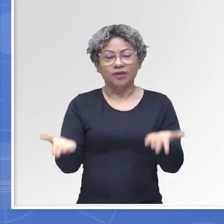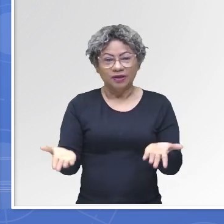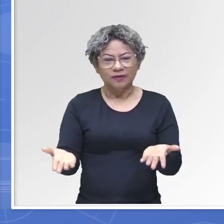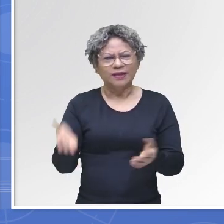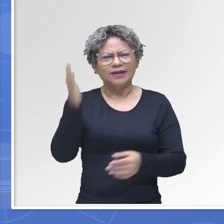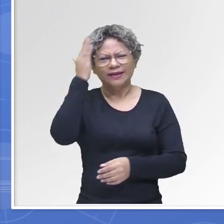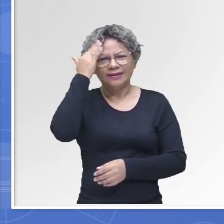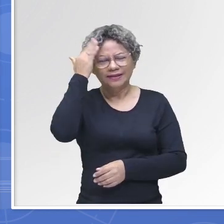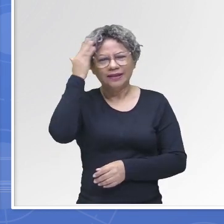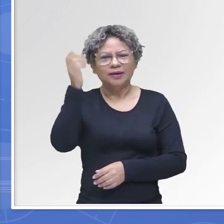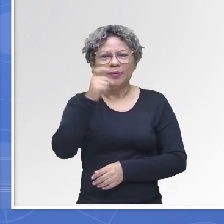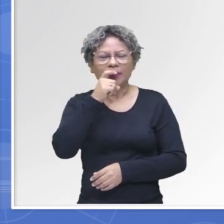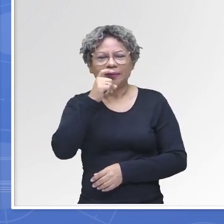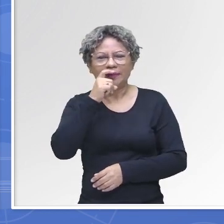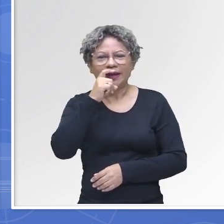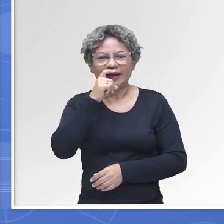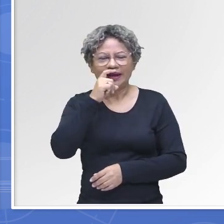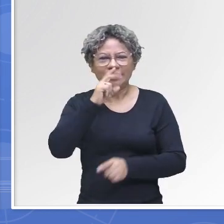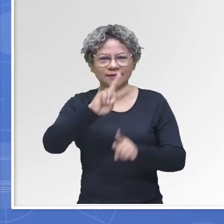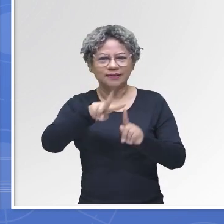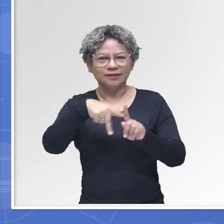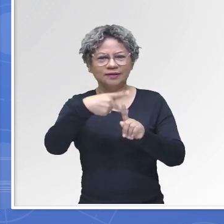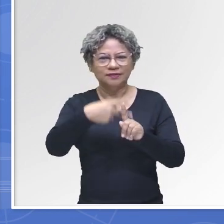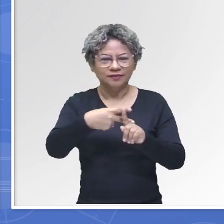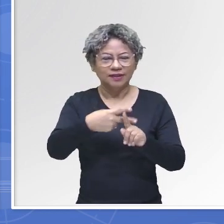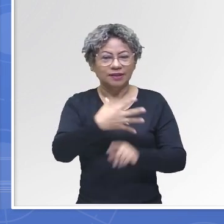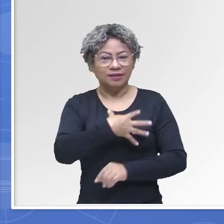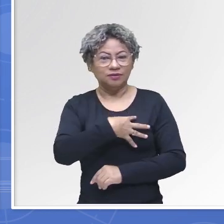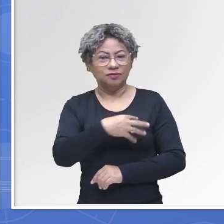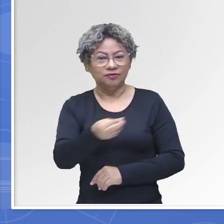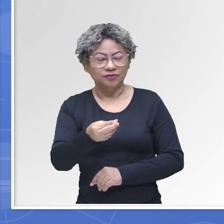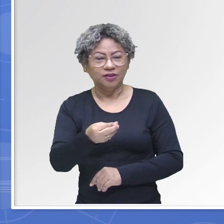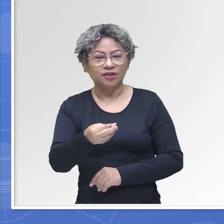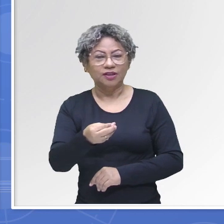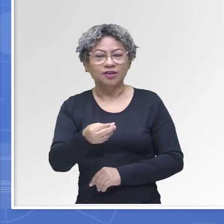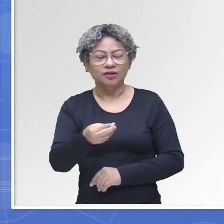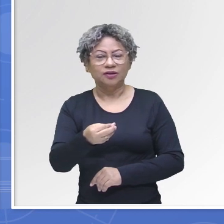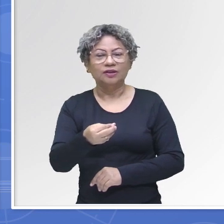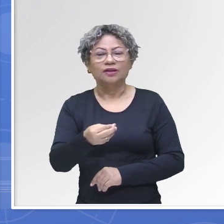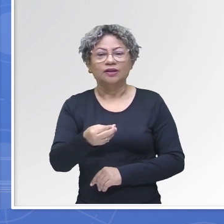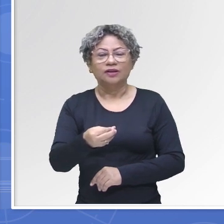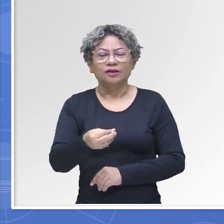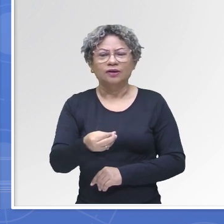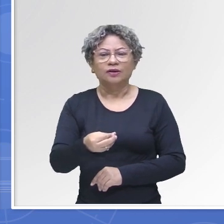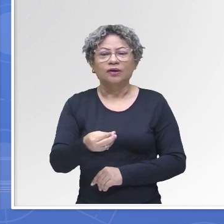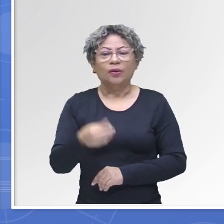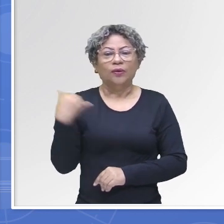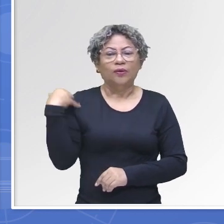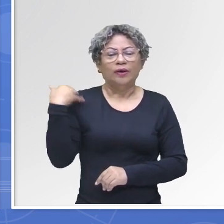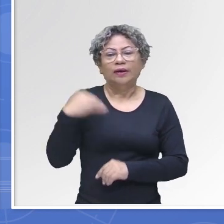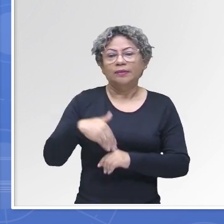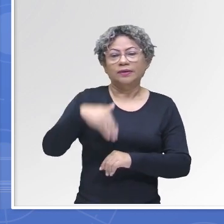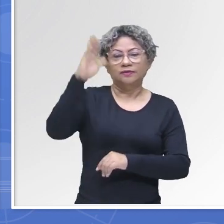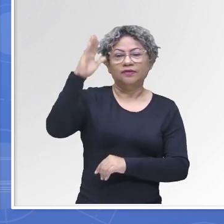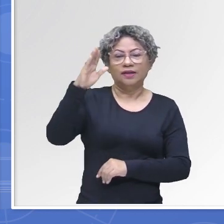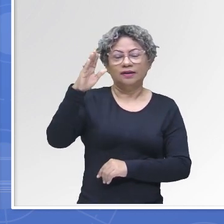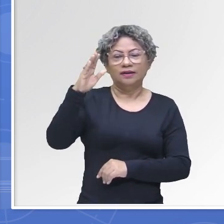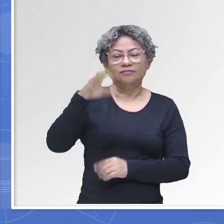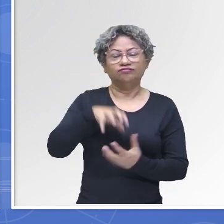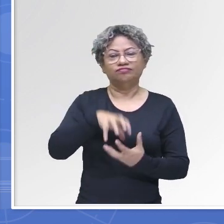é 12 vezes a idade do filho, assinale a alternativa que indica quantos anos o pai é mais velho que o filho.